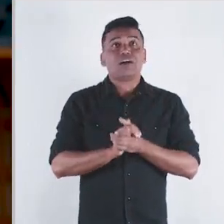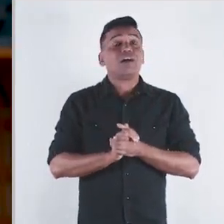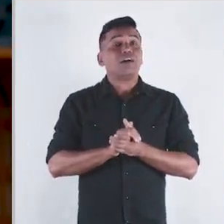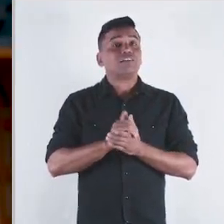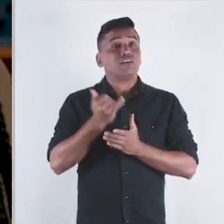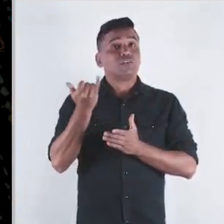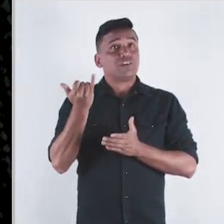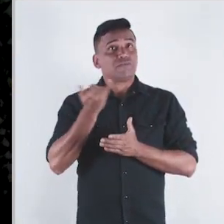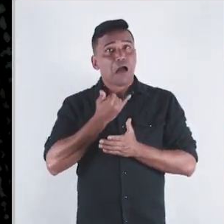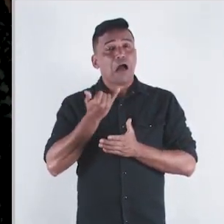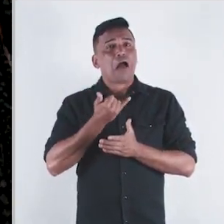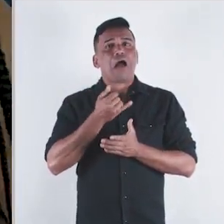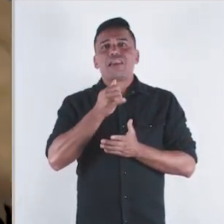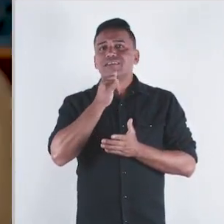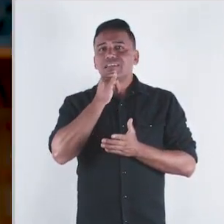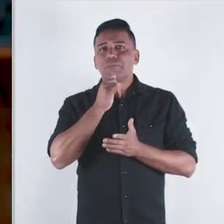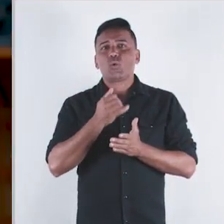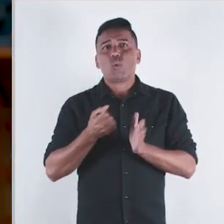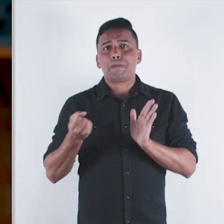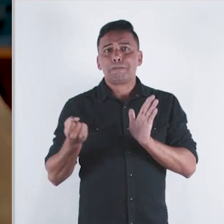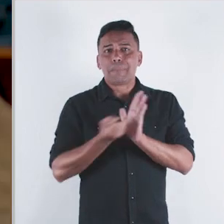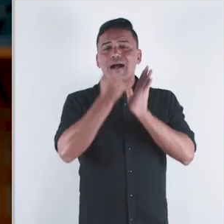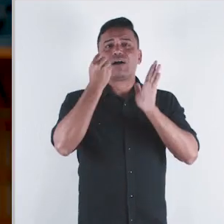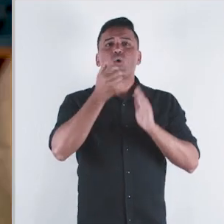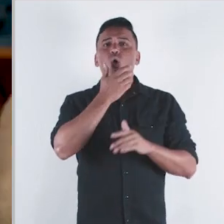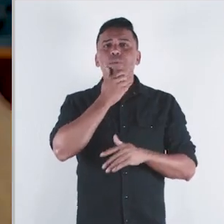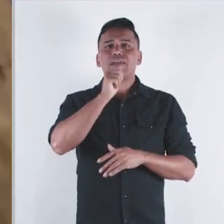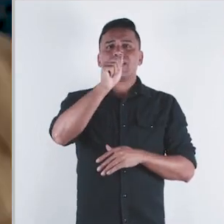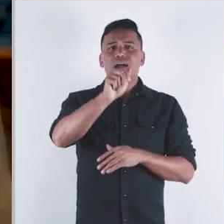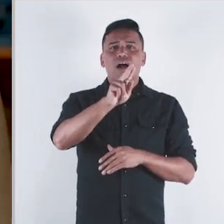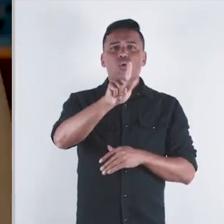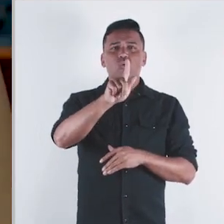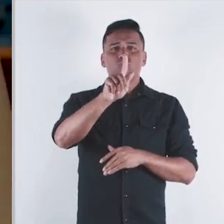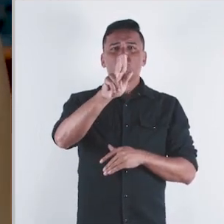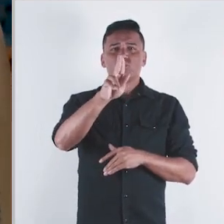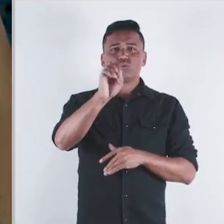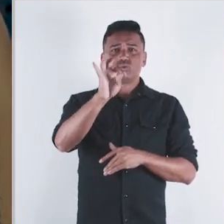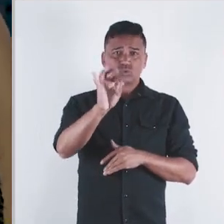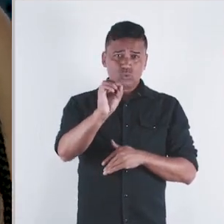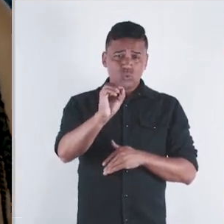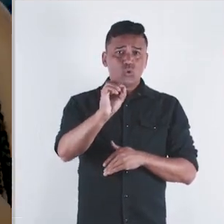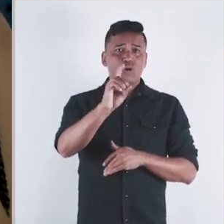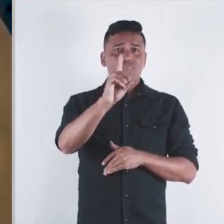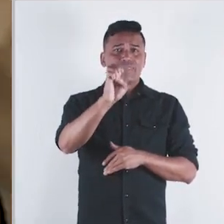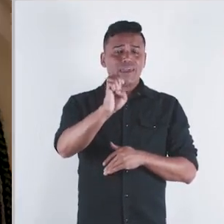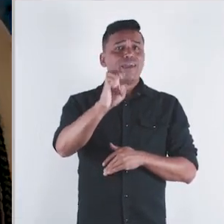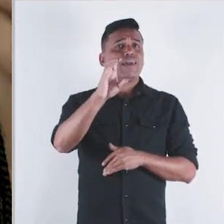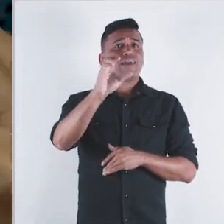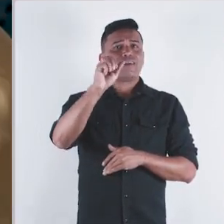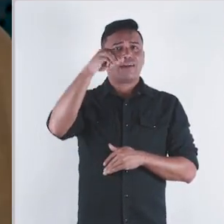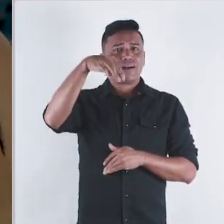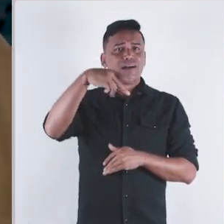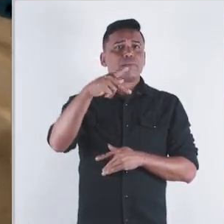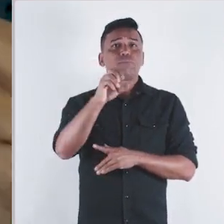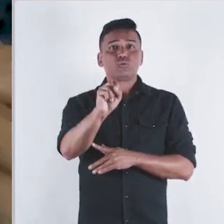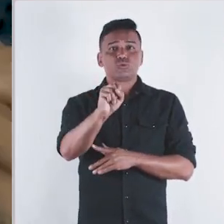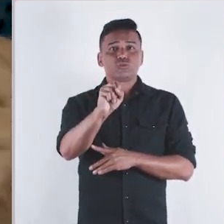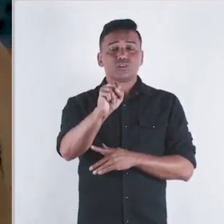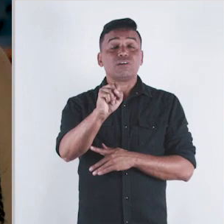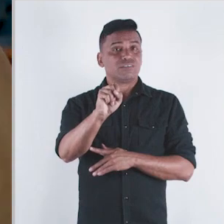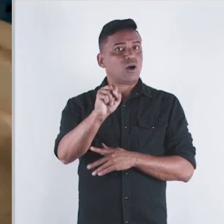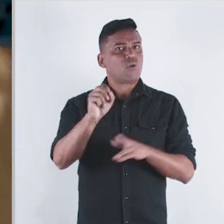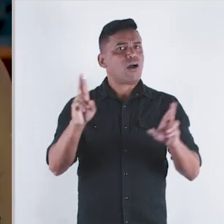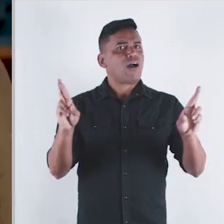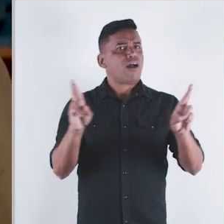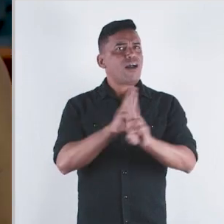marco, né, do Augusto de Campos, né? Então, eu pensei que, de fato, tem essa relação, né,